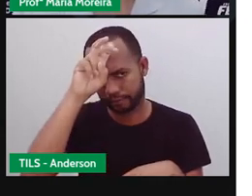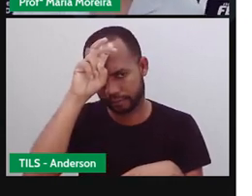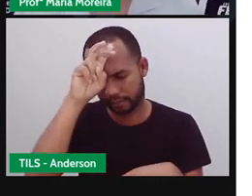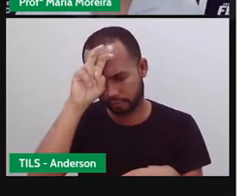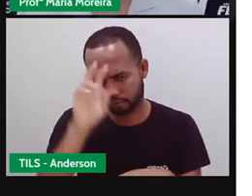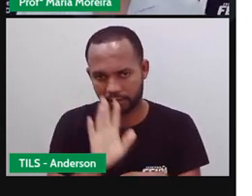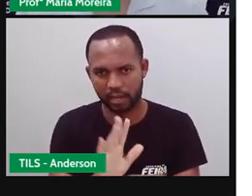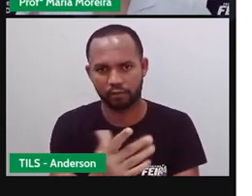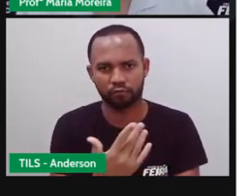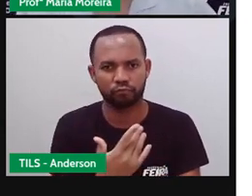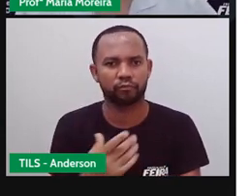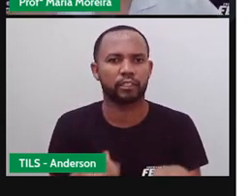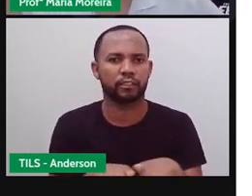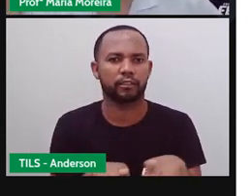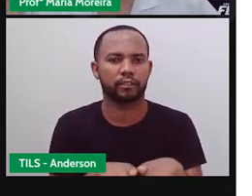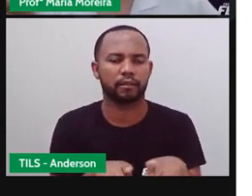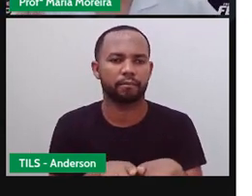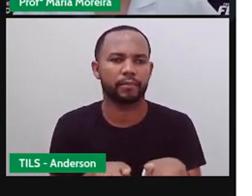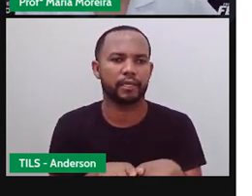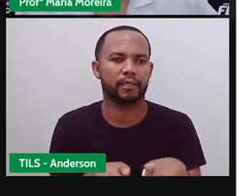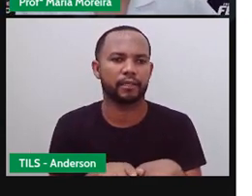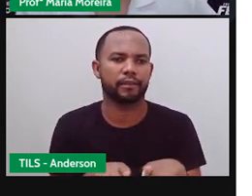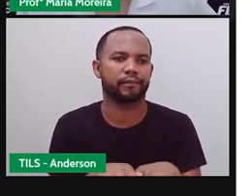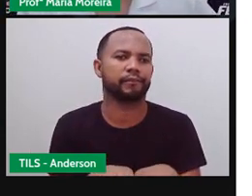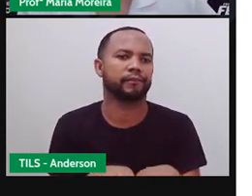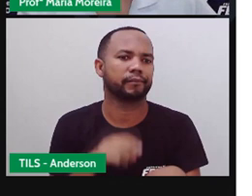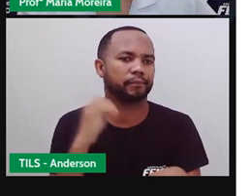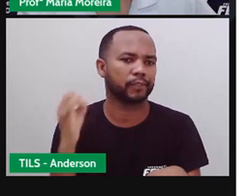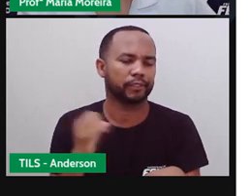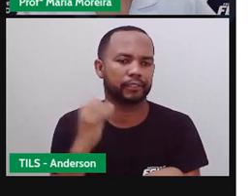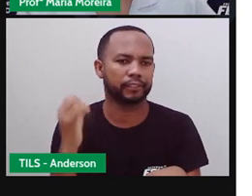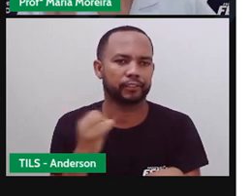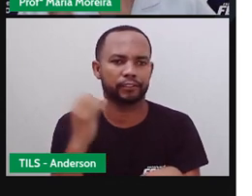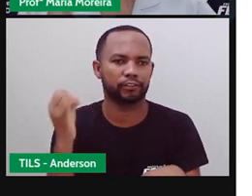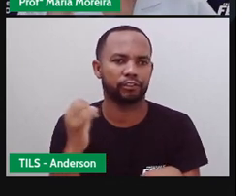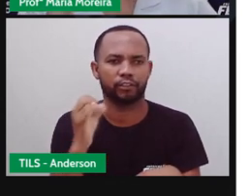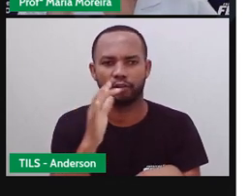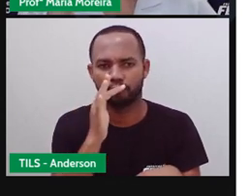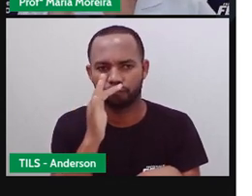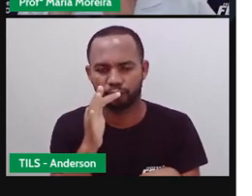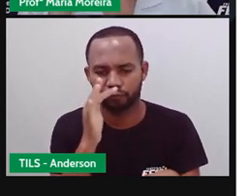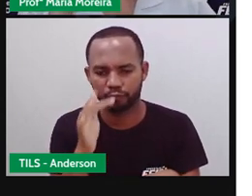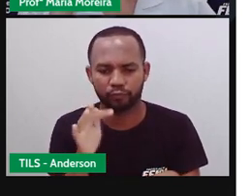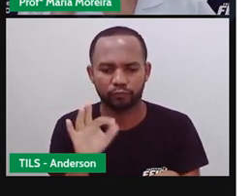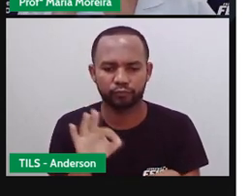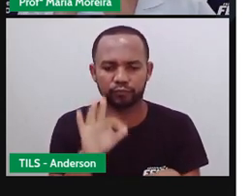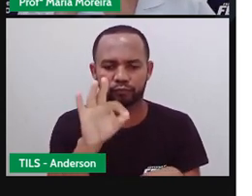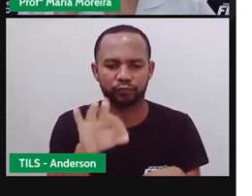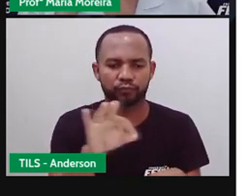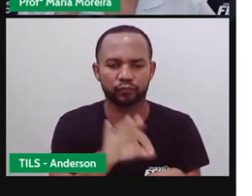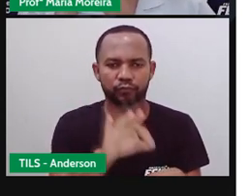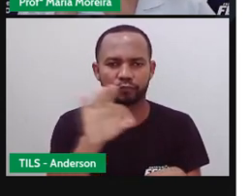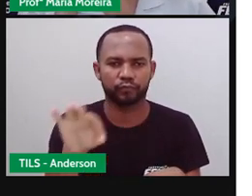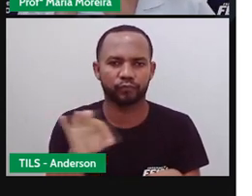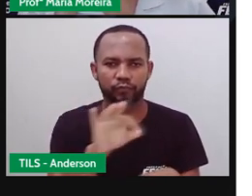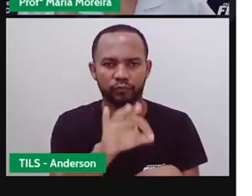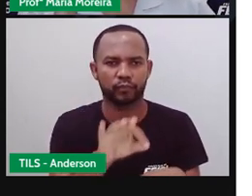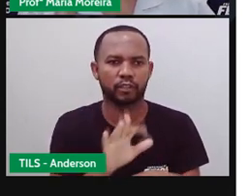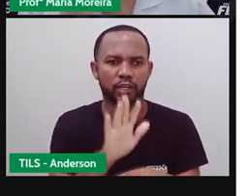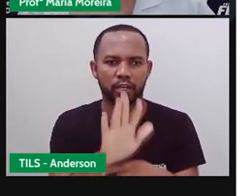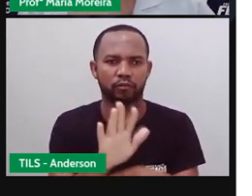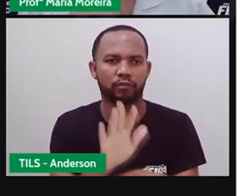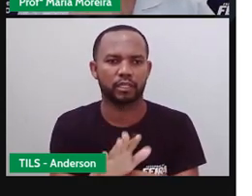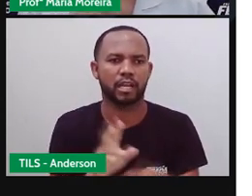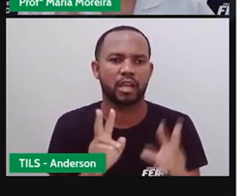para isso então as abelhas obviamente elas vão lá também atrás do Néctar da flor né que aquele uma espécie de